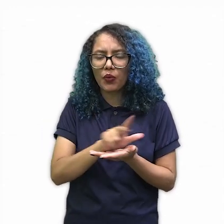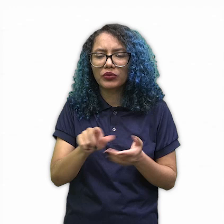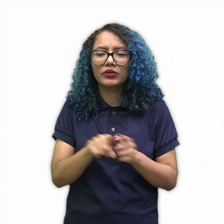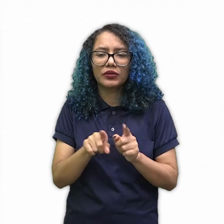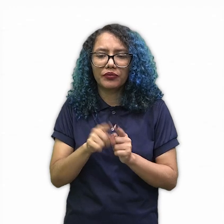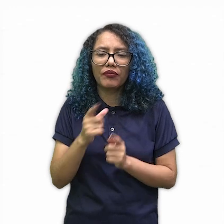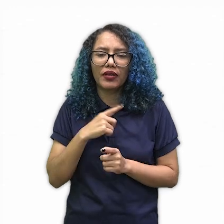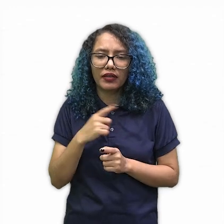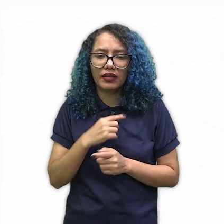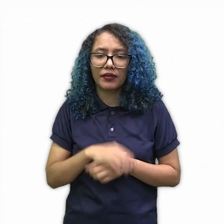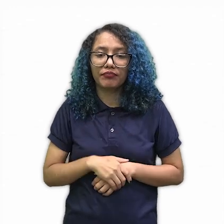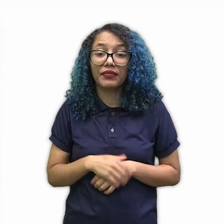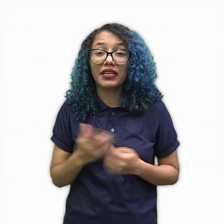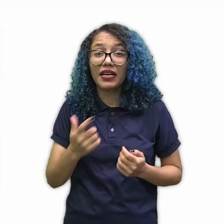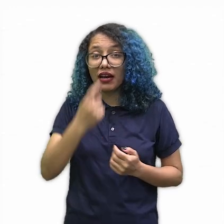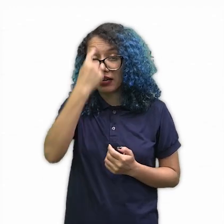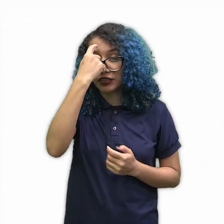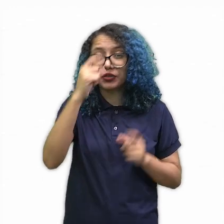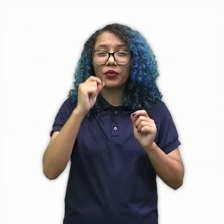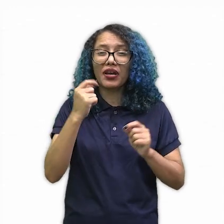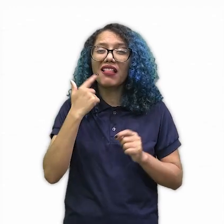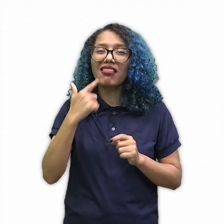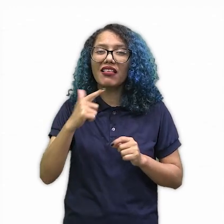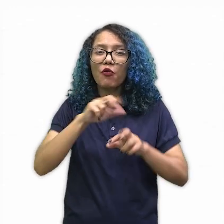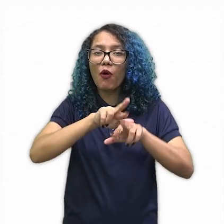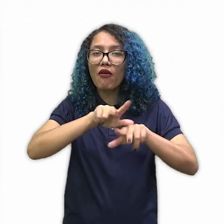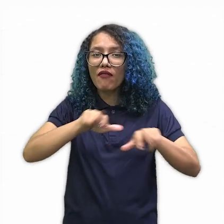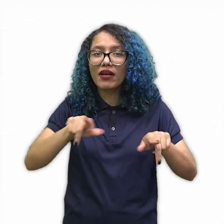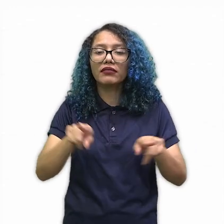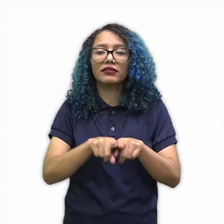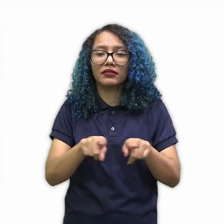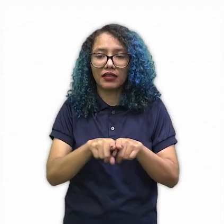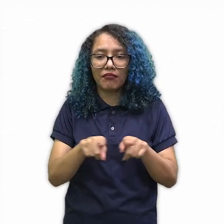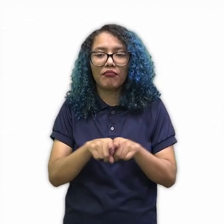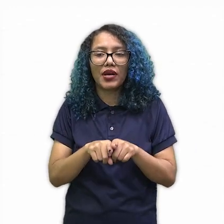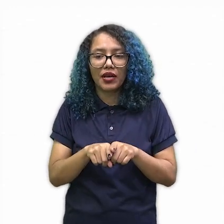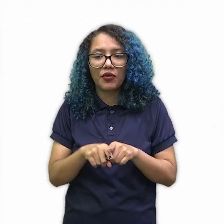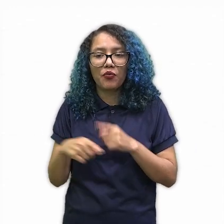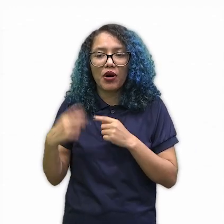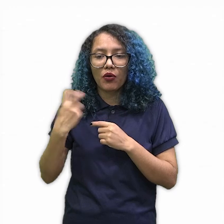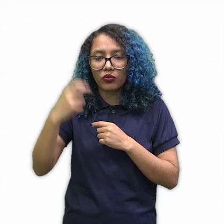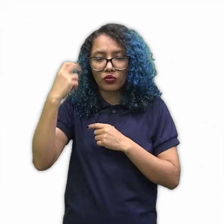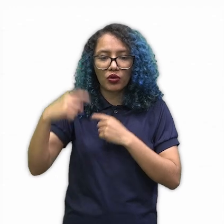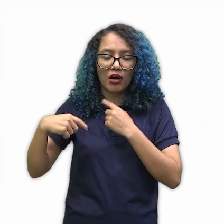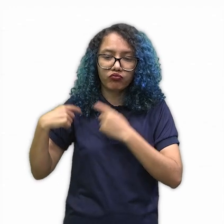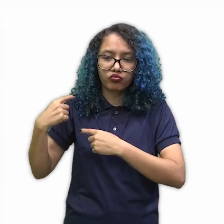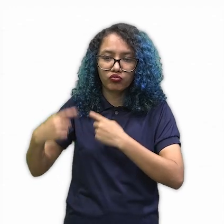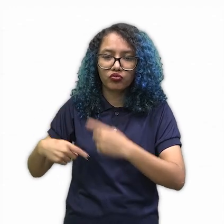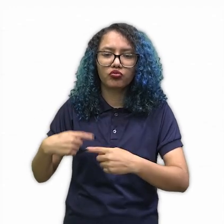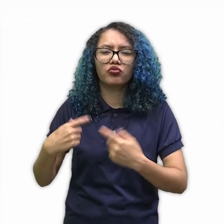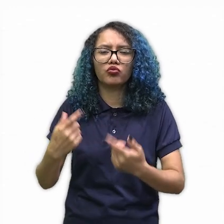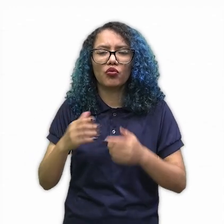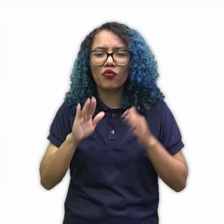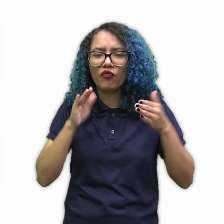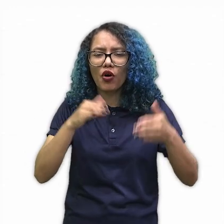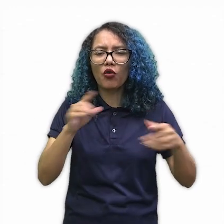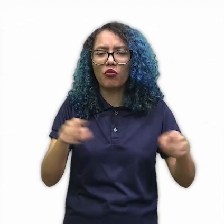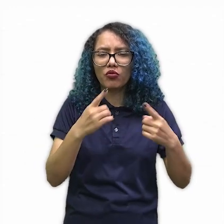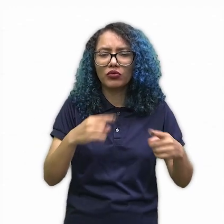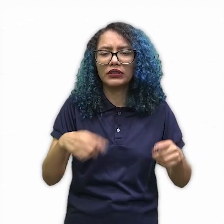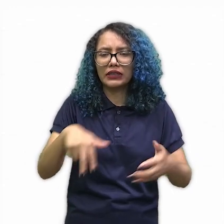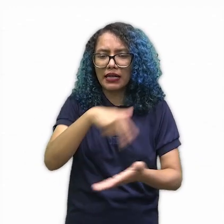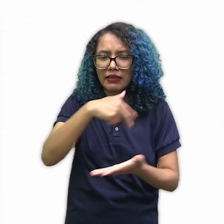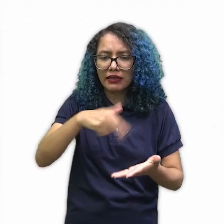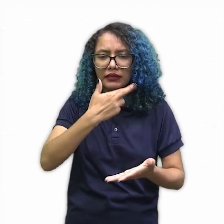vai ser multilingüe, com uma rica herança cultural que acaba abrangendo a parte da música,